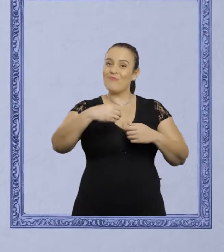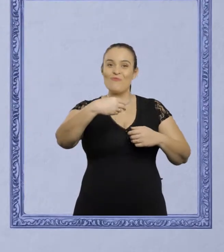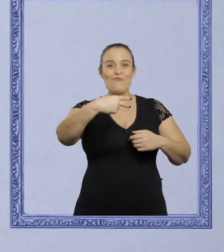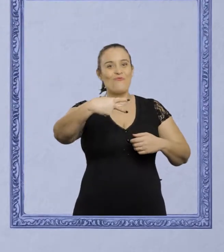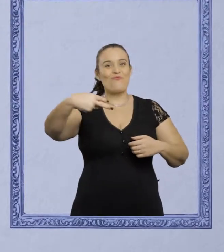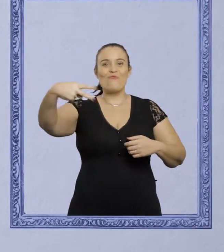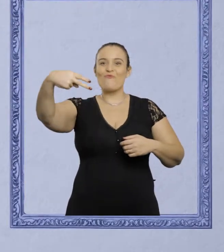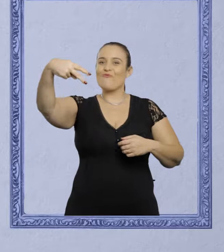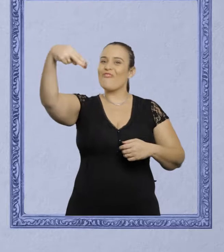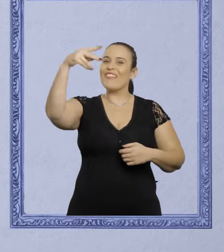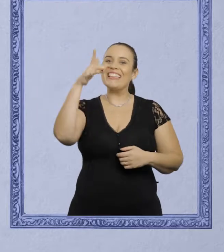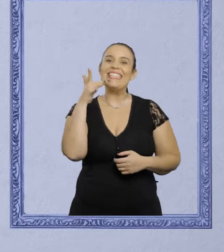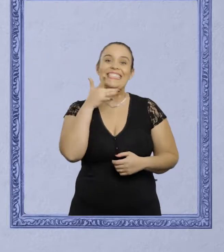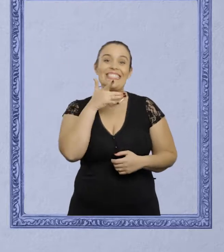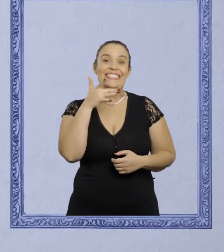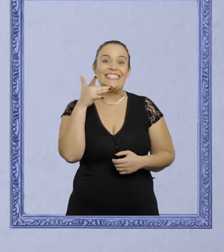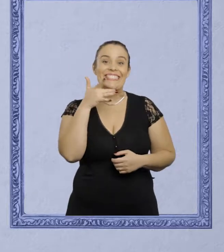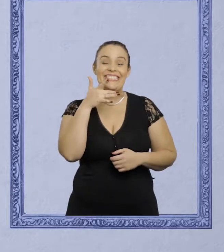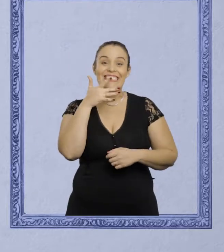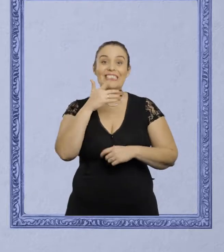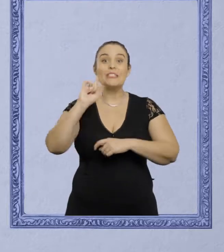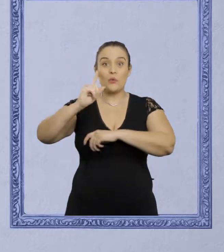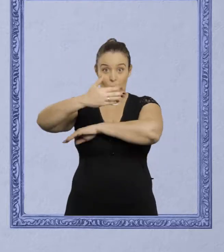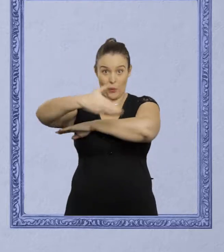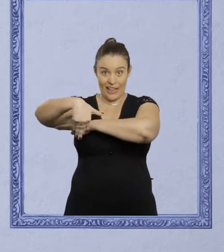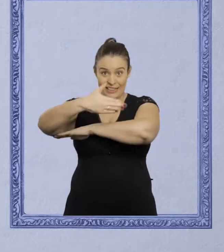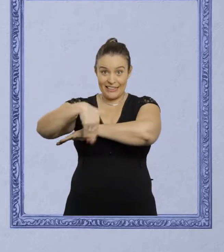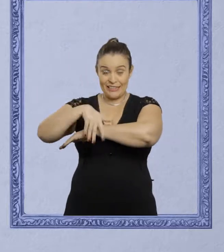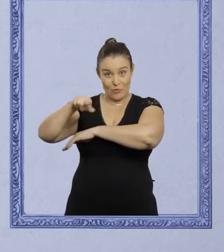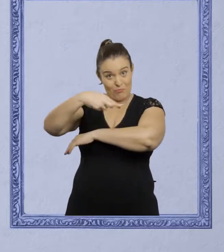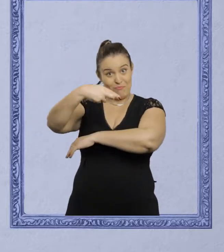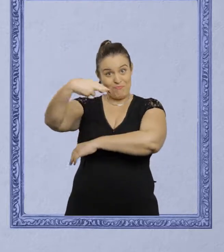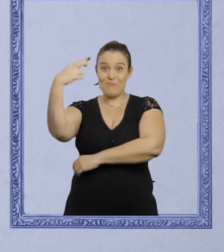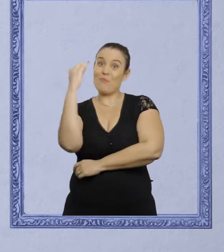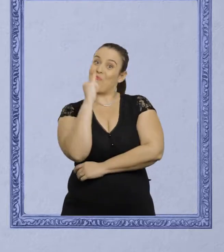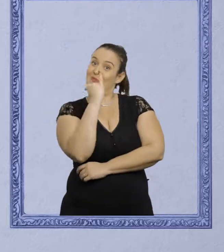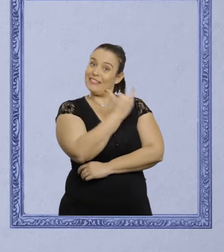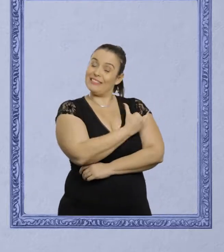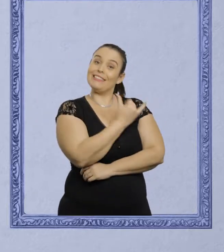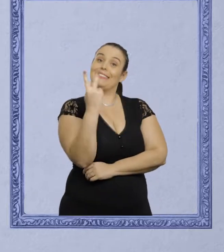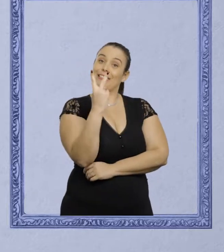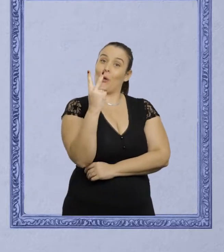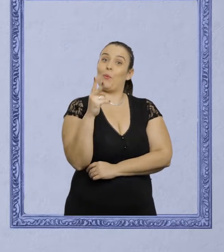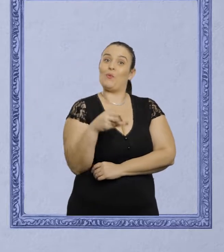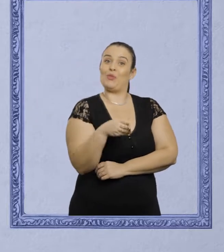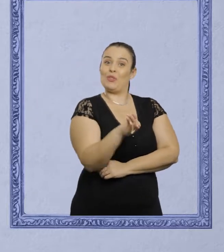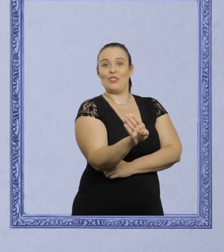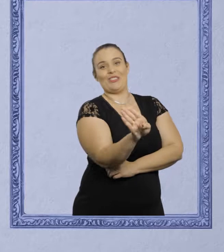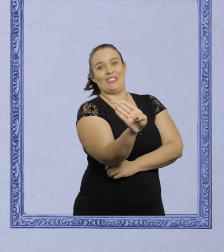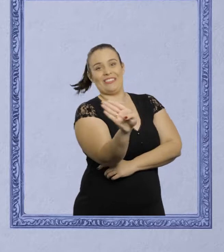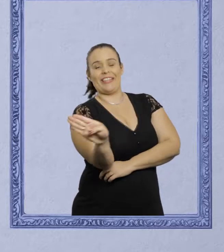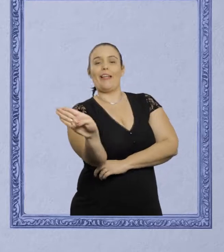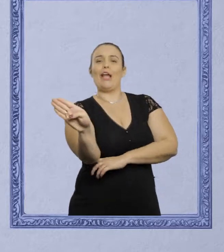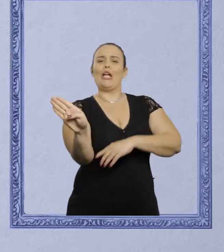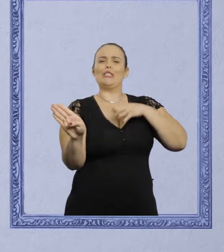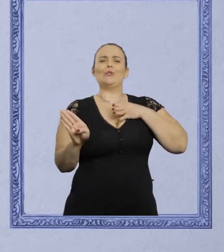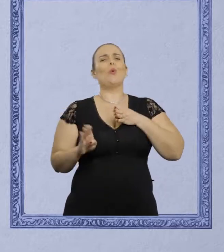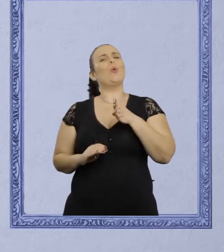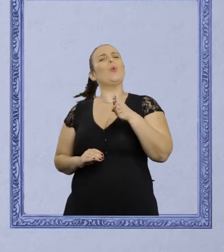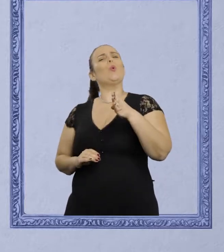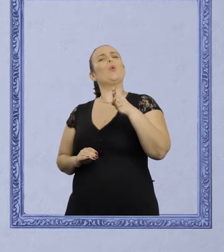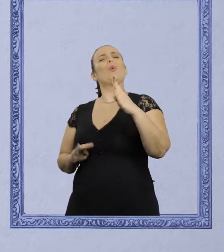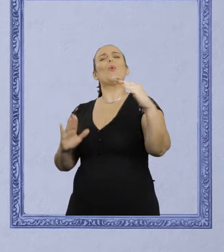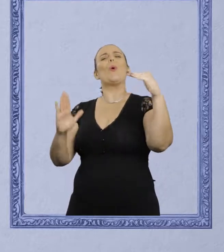Voar era uma delícia. Eles foram em direção ao endereço que Peter contou para Wendy. Segunda à direita e